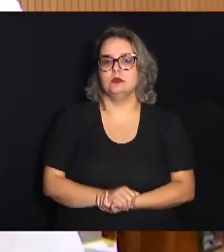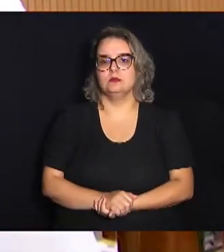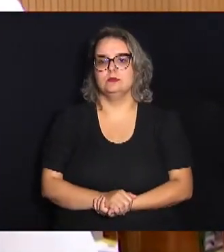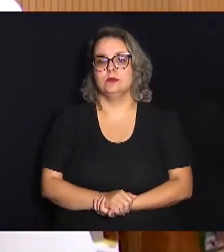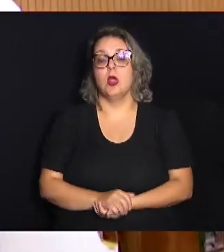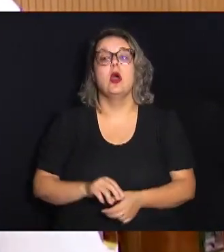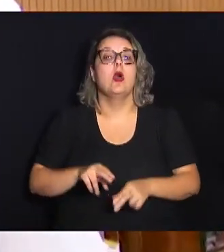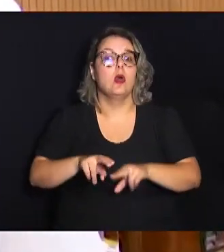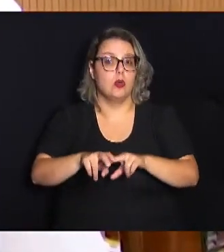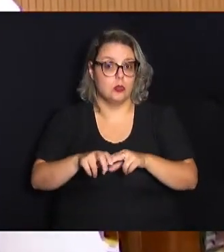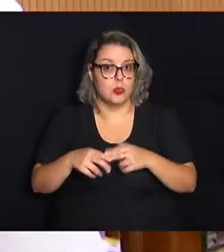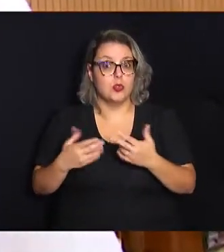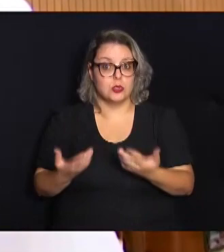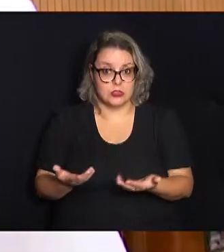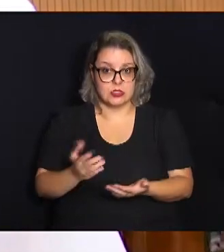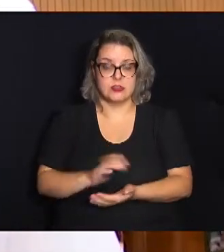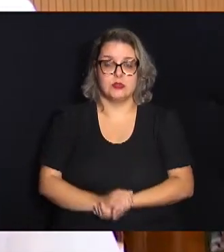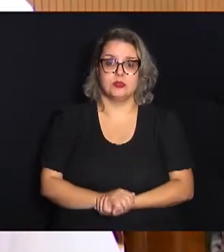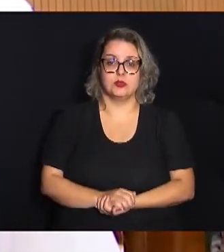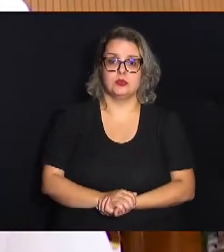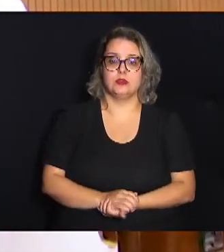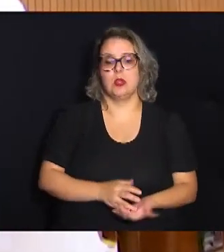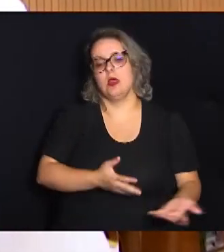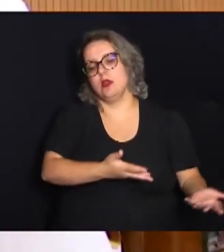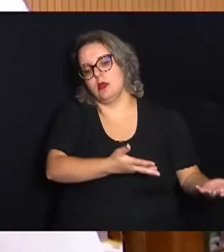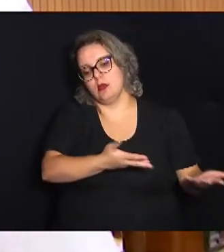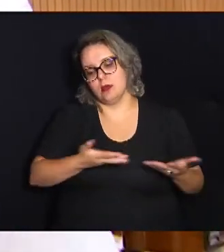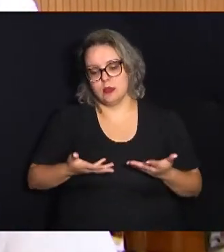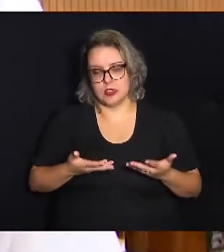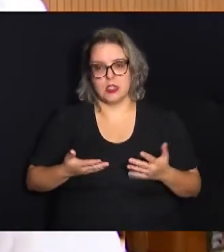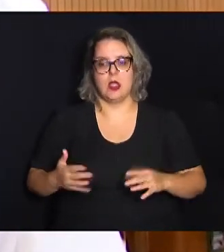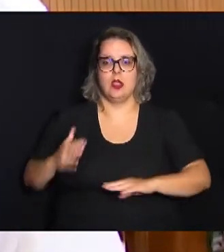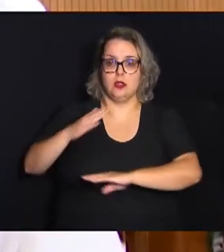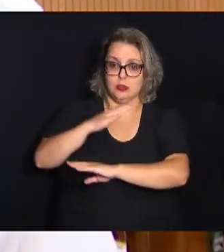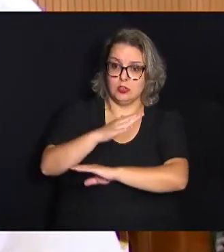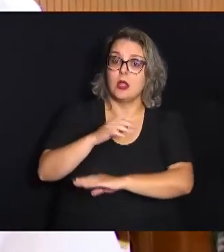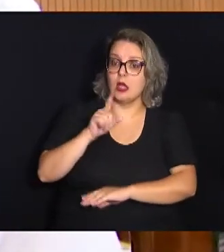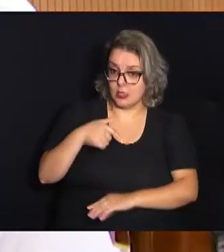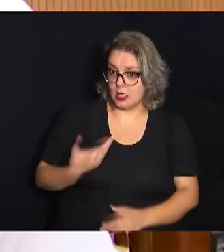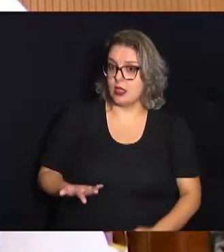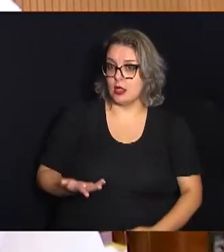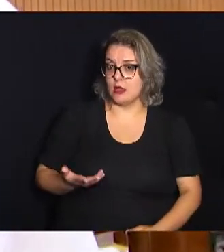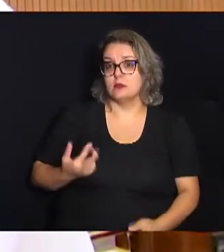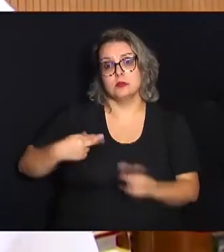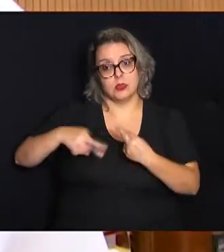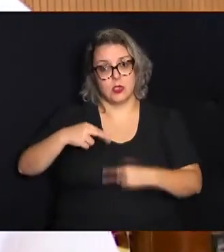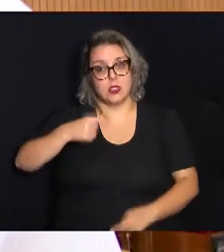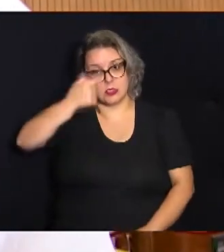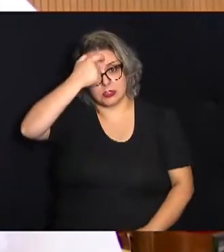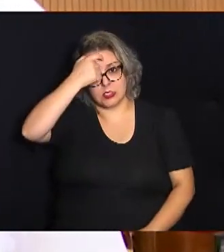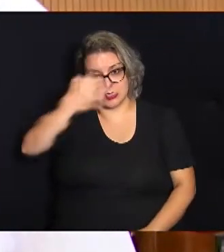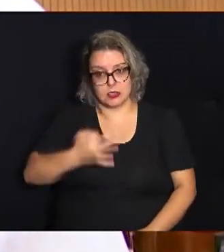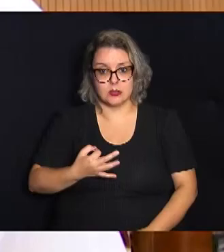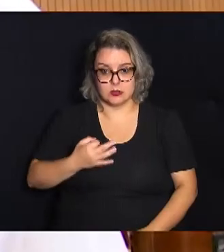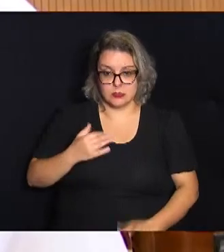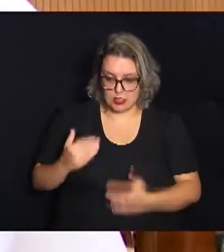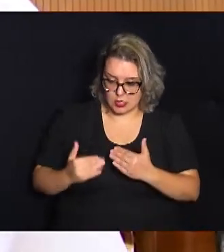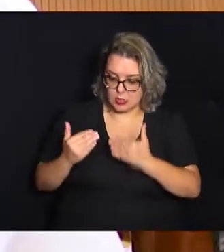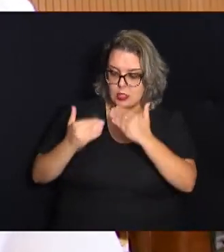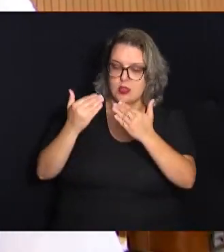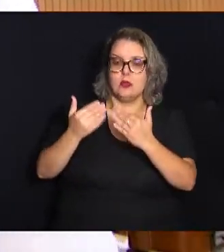isso, eles virem aqui tem a ver com essa questão da cidadania e da formação